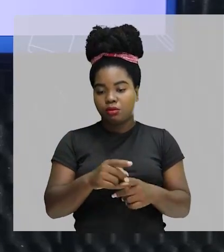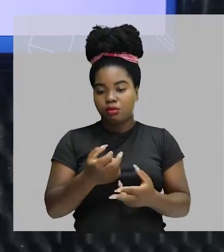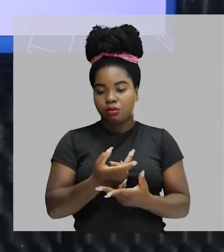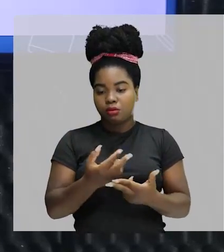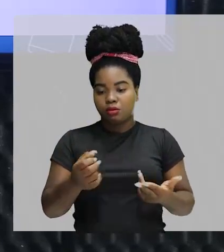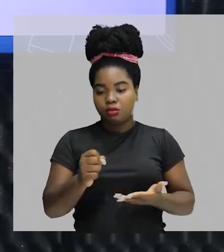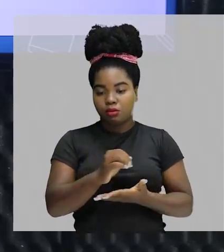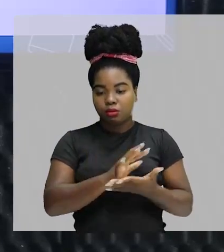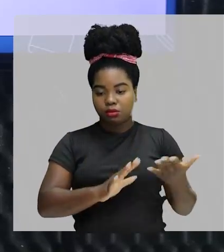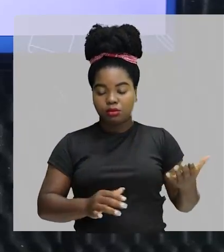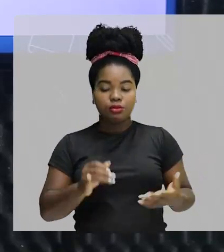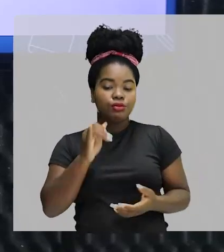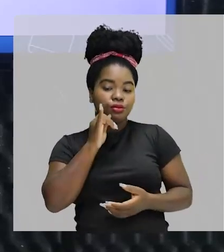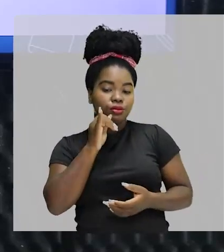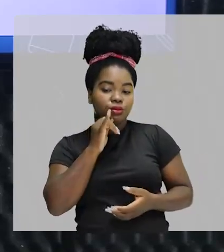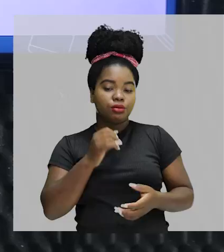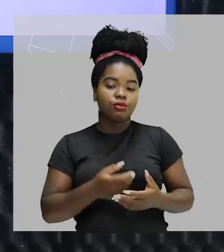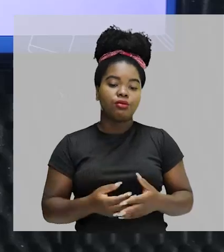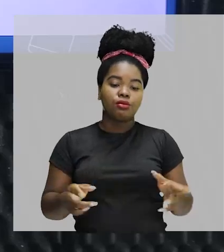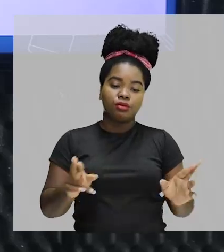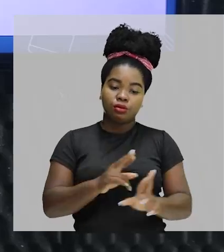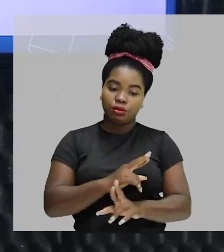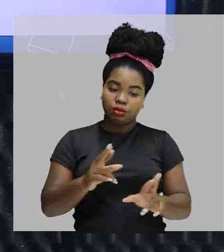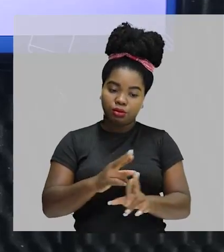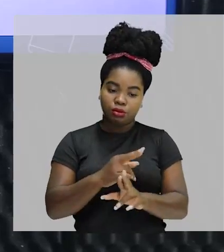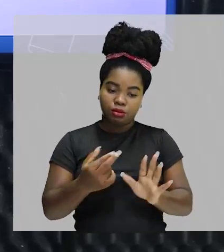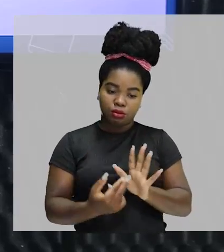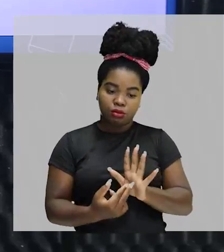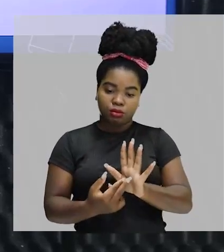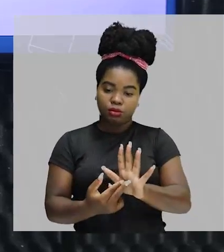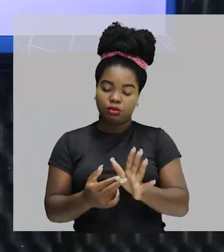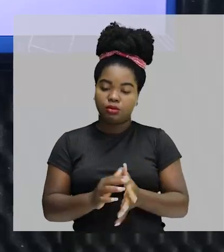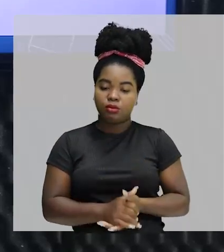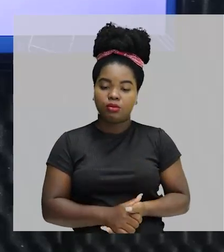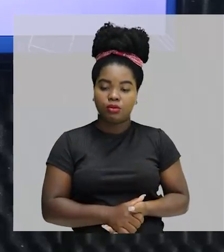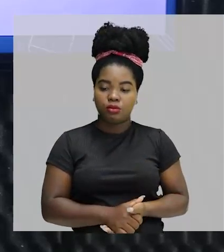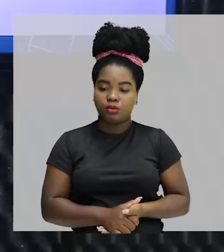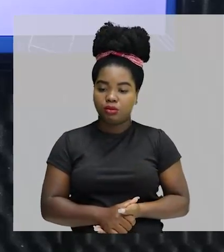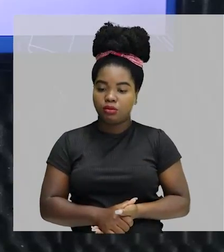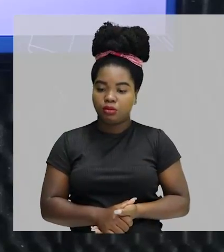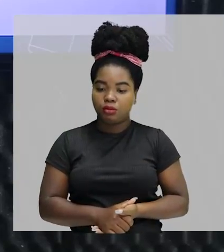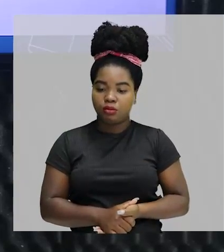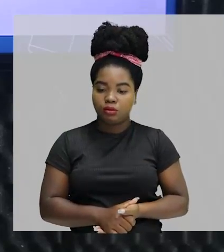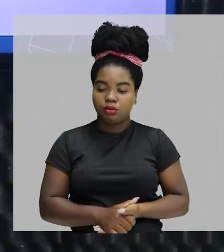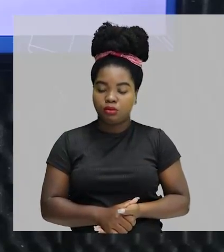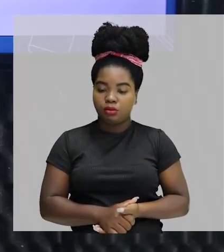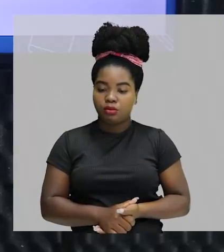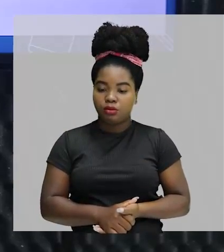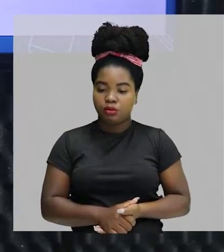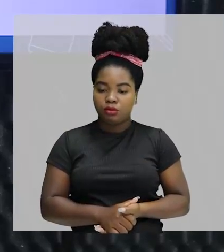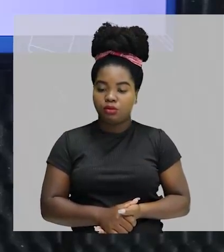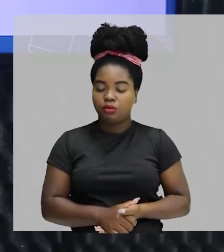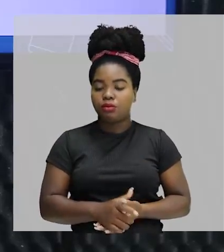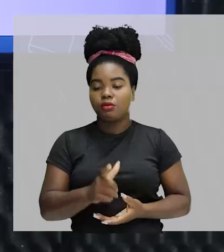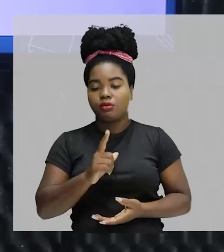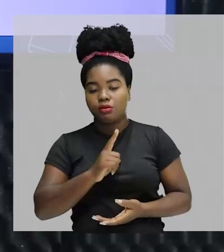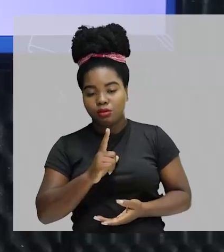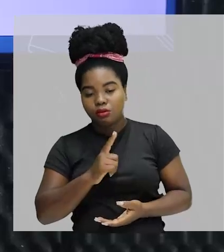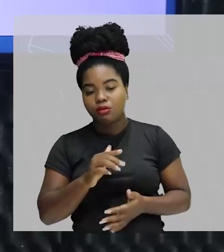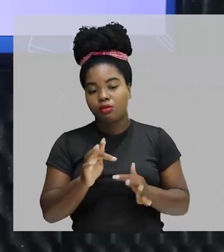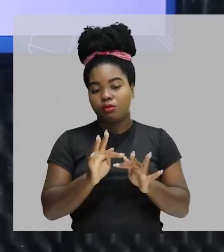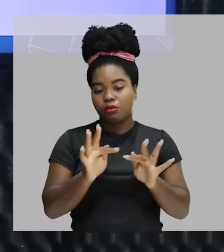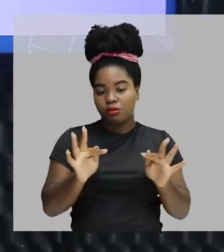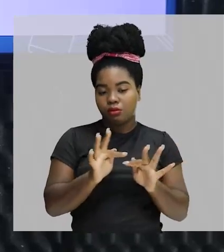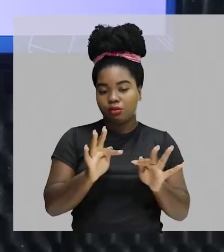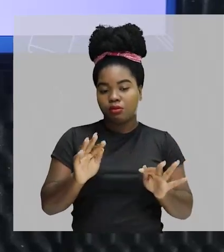muito exemplo envolvendo essa representação algébrica aqui. Então, quando eu tenho uma